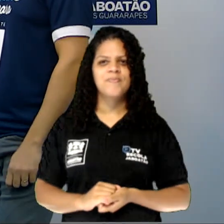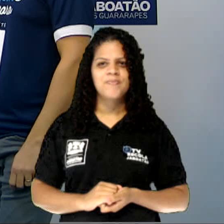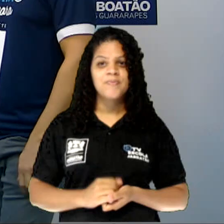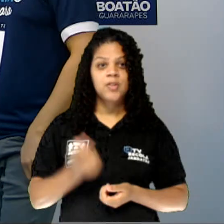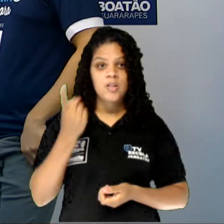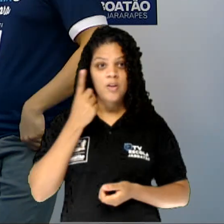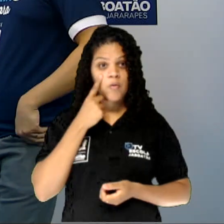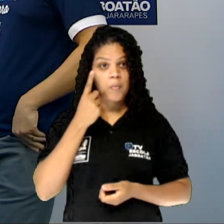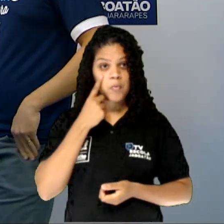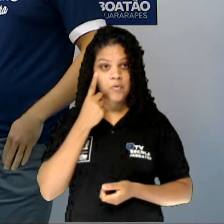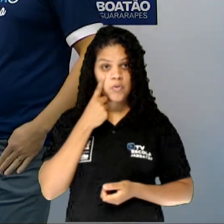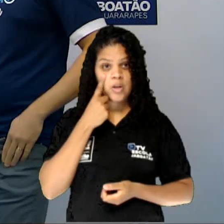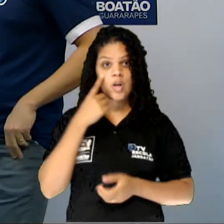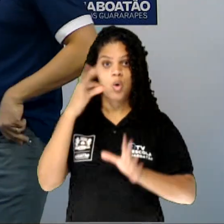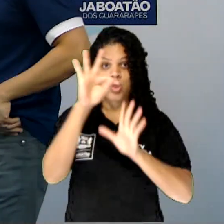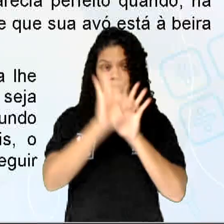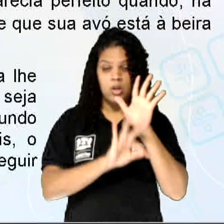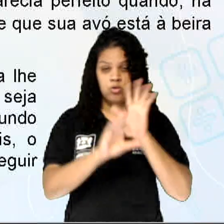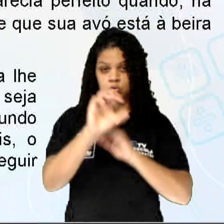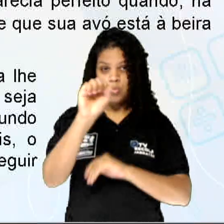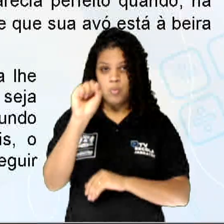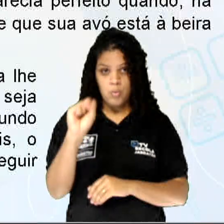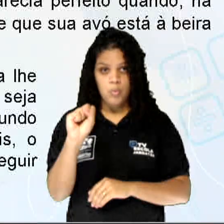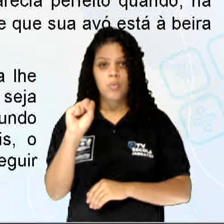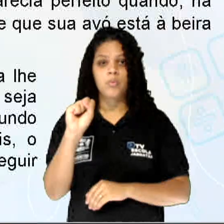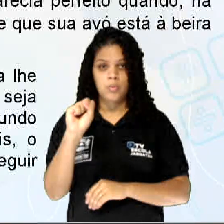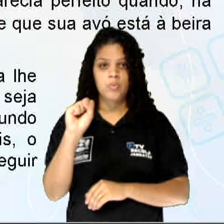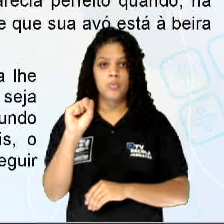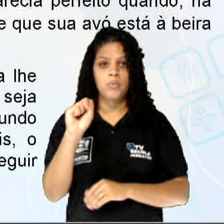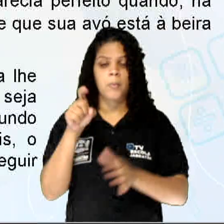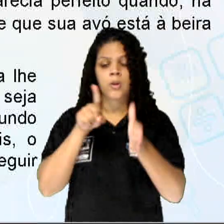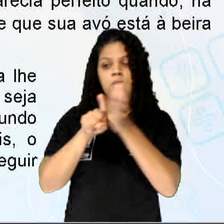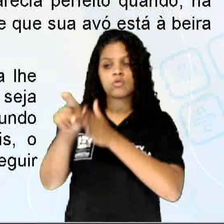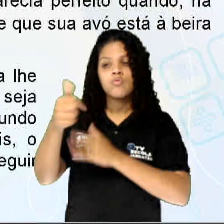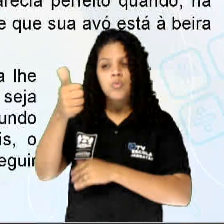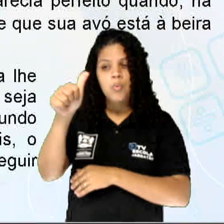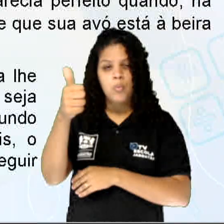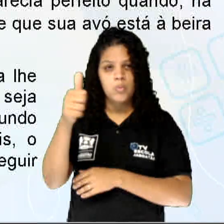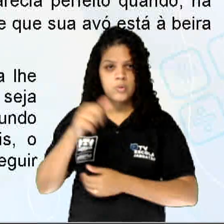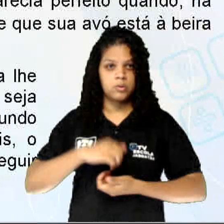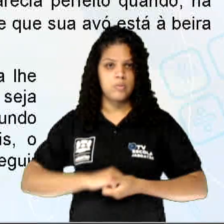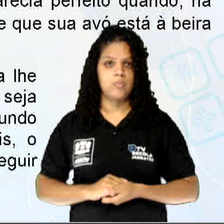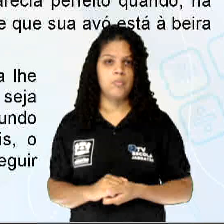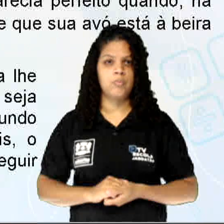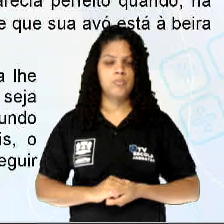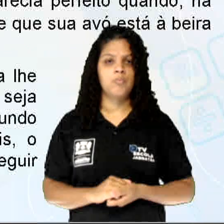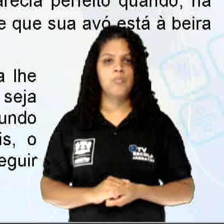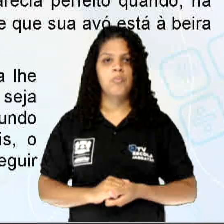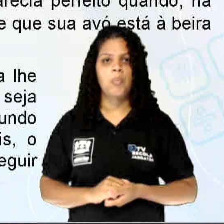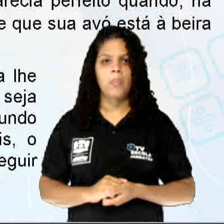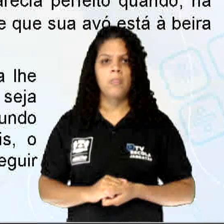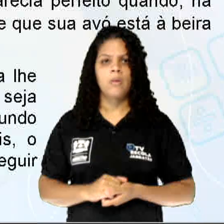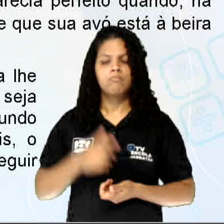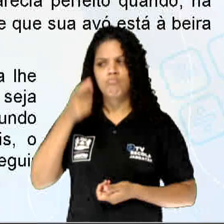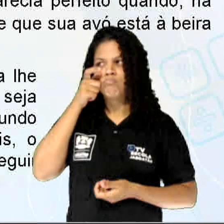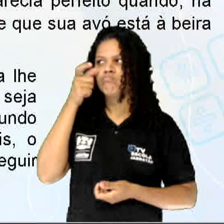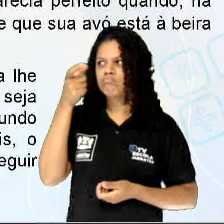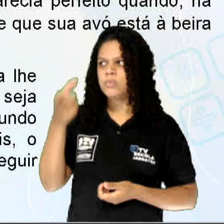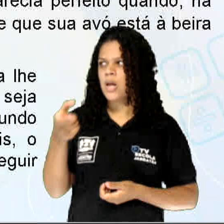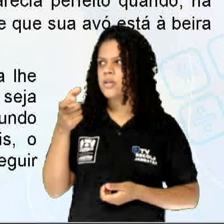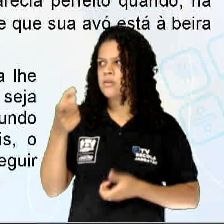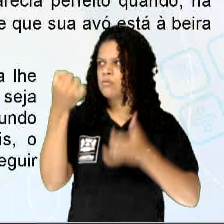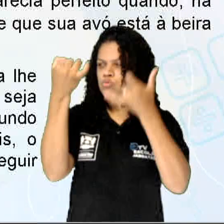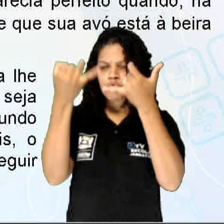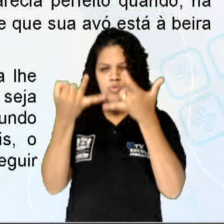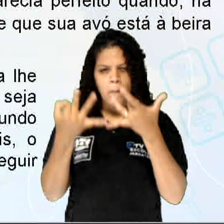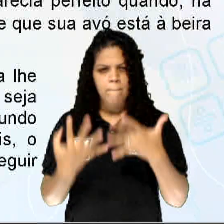na questão, no texto 8 para fazer a questão 11, né? Olha só, o texto 8 é bem interessante e fala um pouquinho sobre